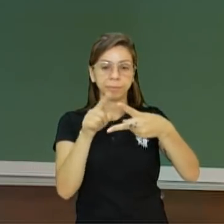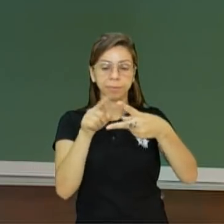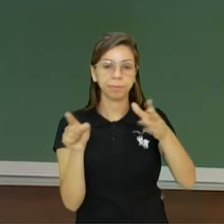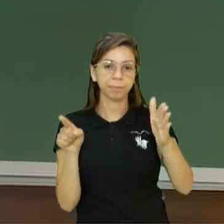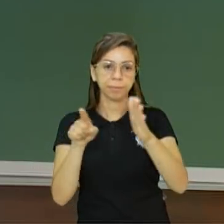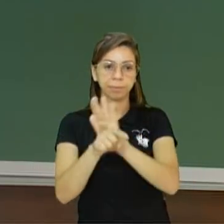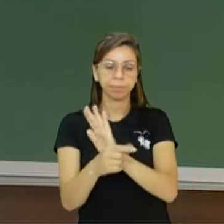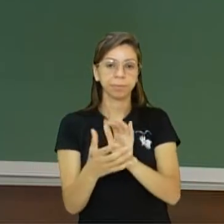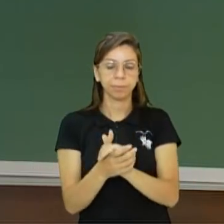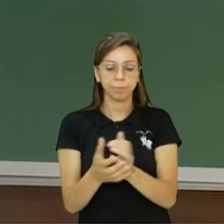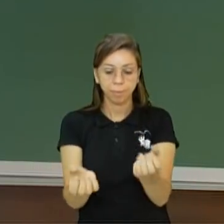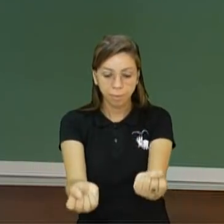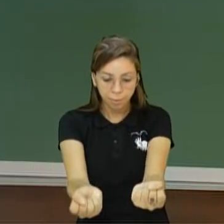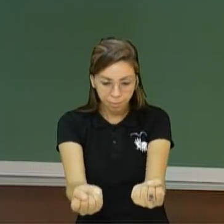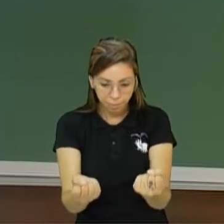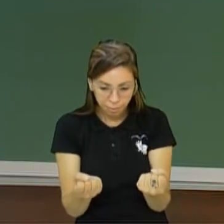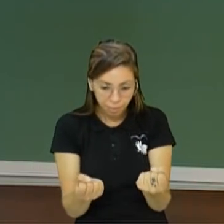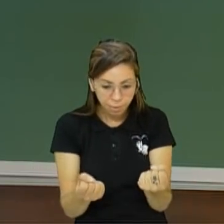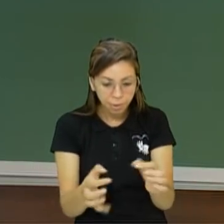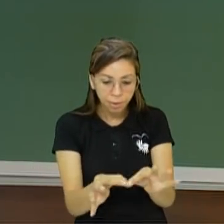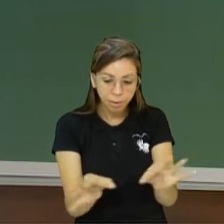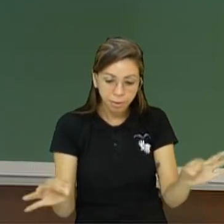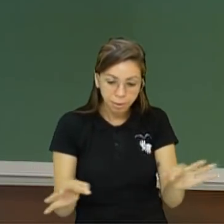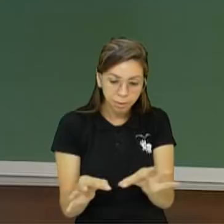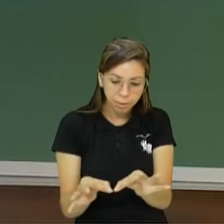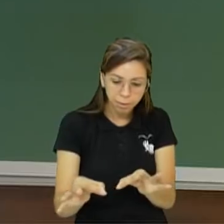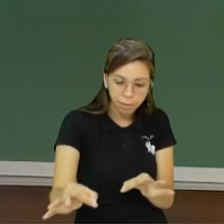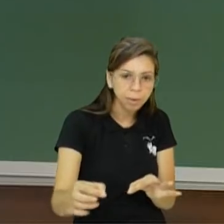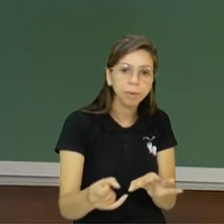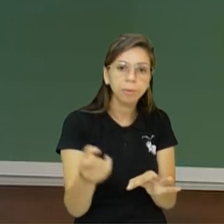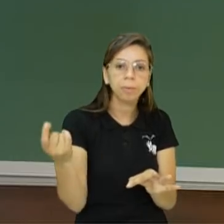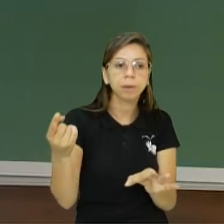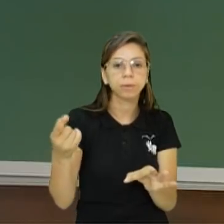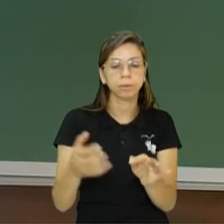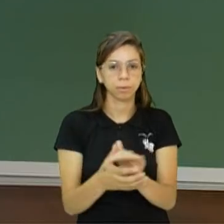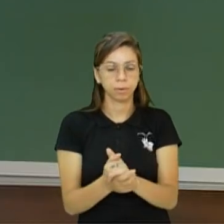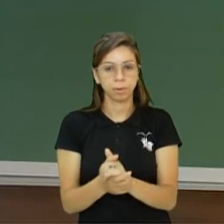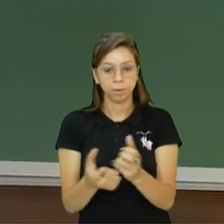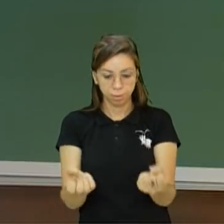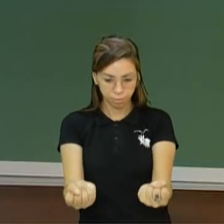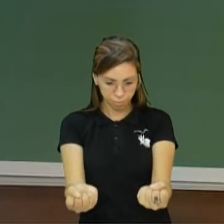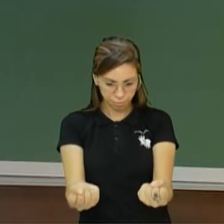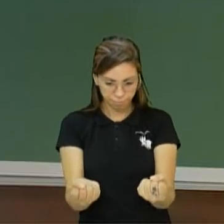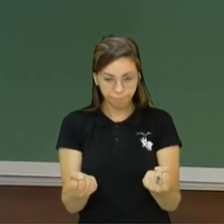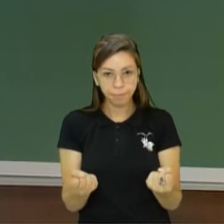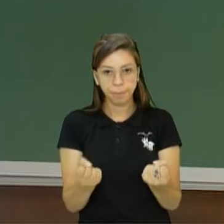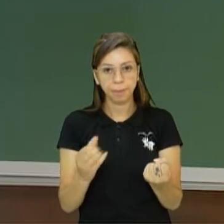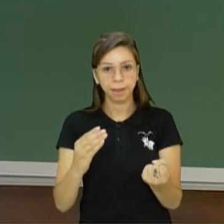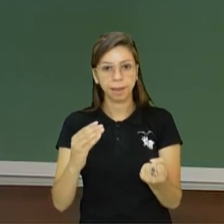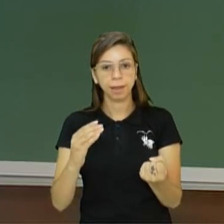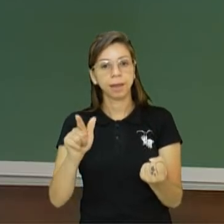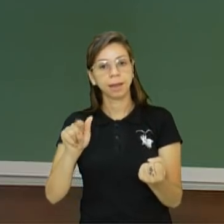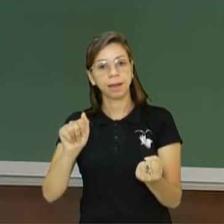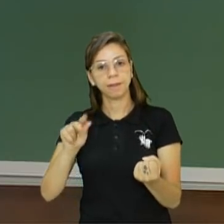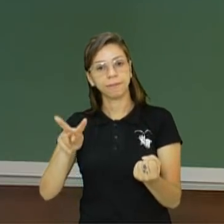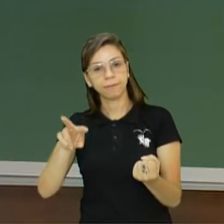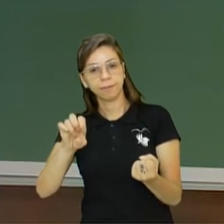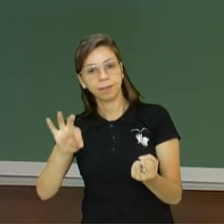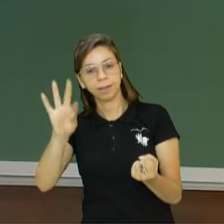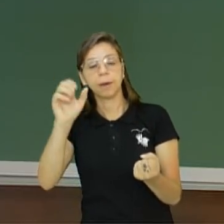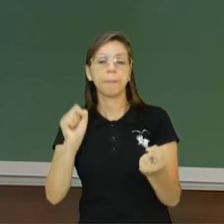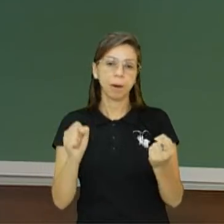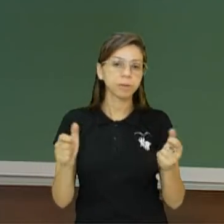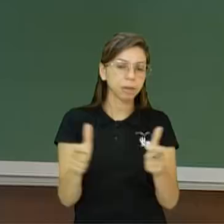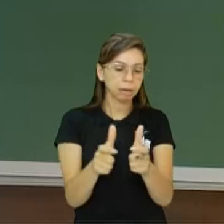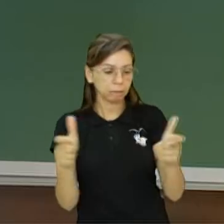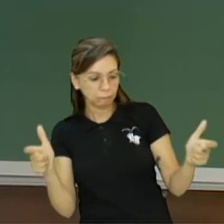A medida da gaveta escolhida deve ser interna ou externa? Você vai pegar uma gaveta na sua casa, pode ser uma gaveta grande, uma